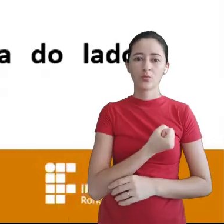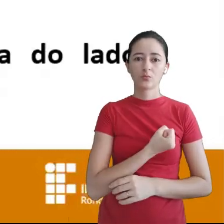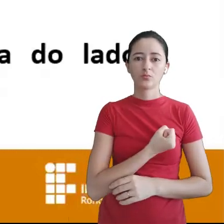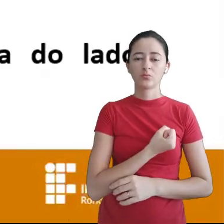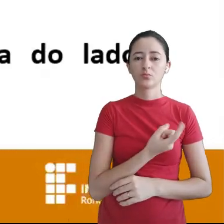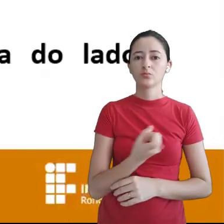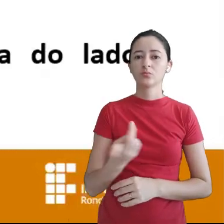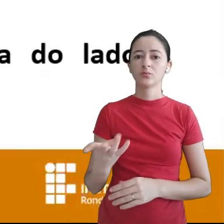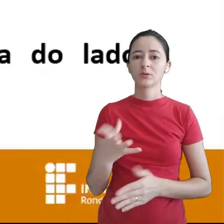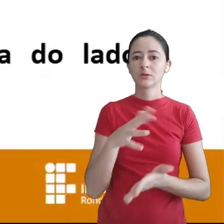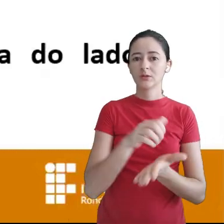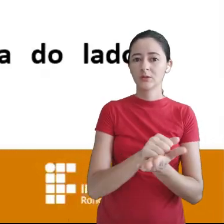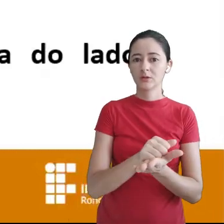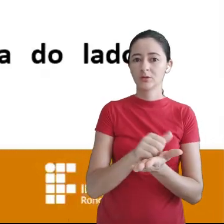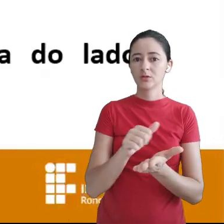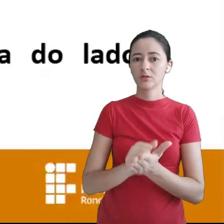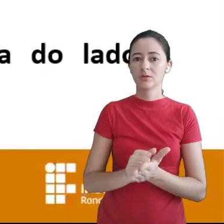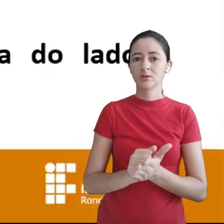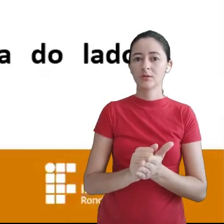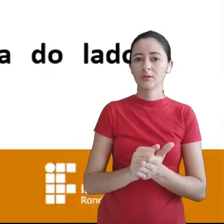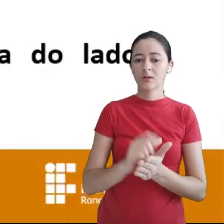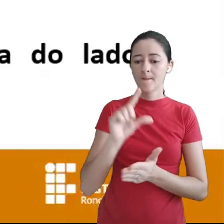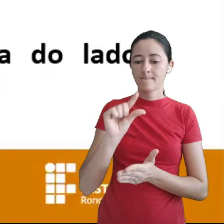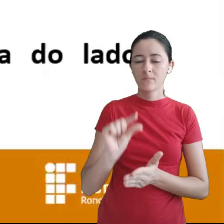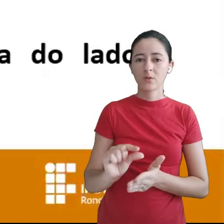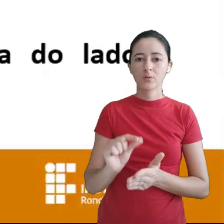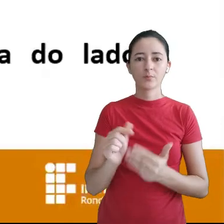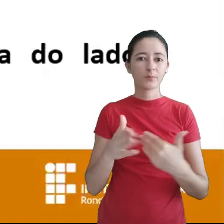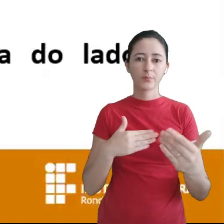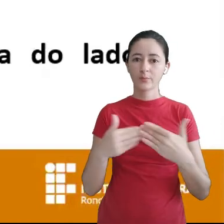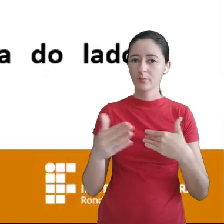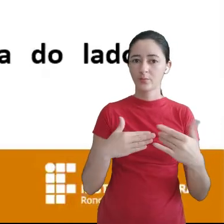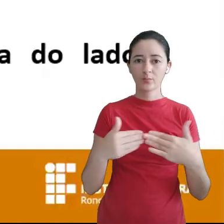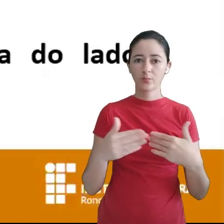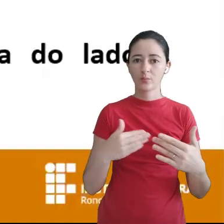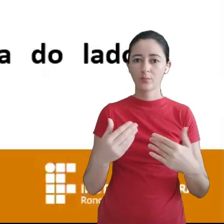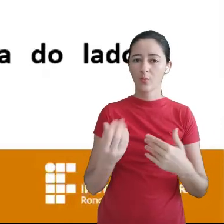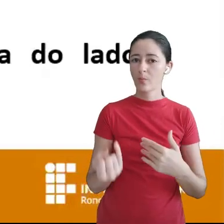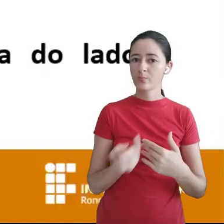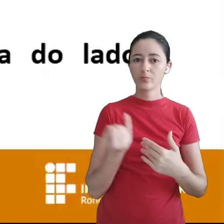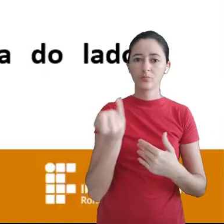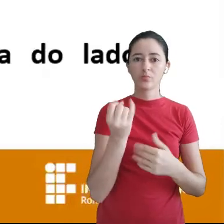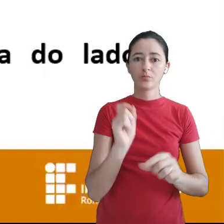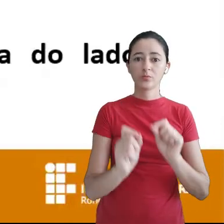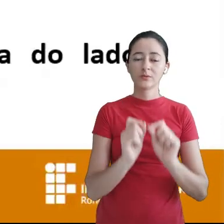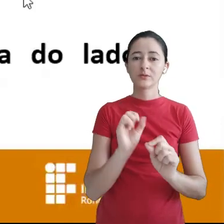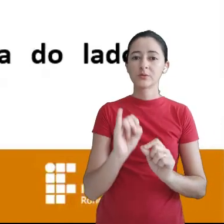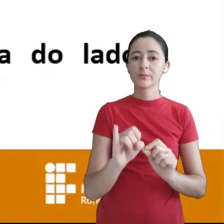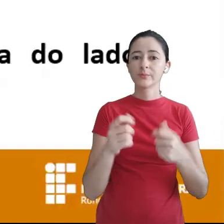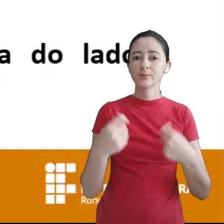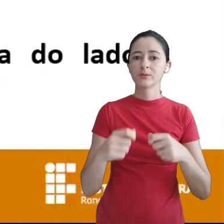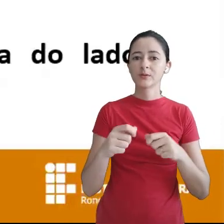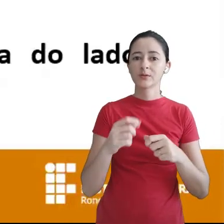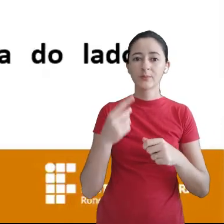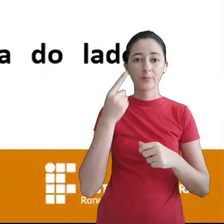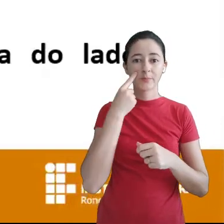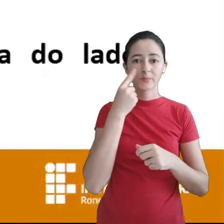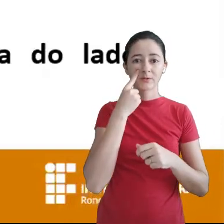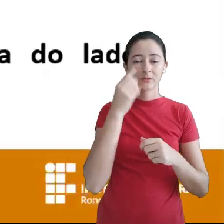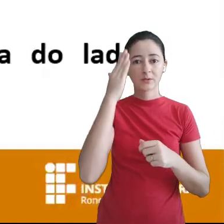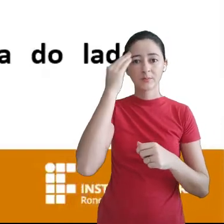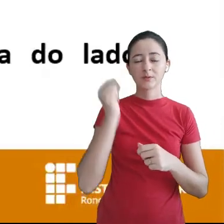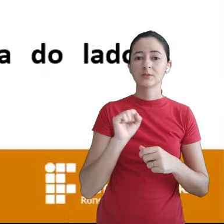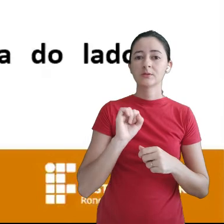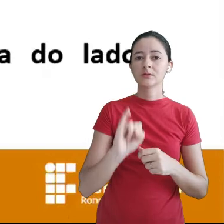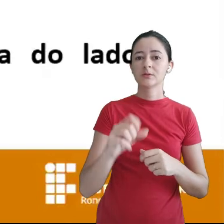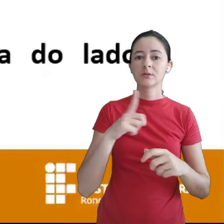Regra 4. O número de registros envolvidos na cardinalidade mínima não importa. Só importa se dependem um